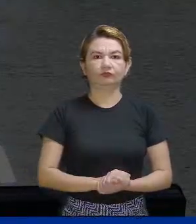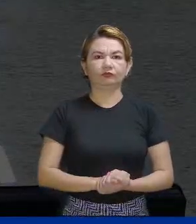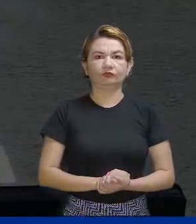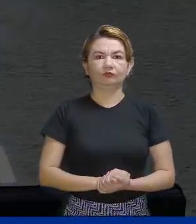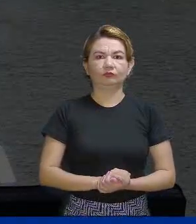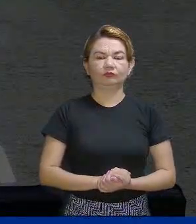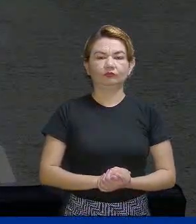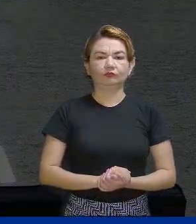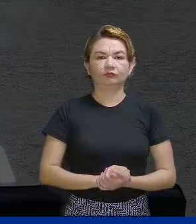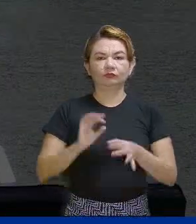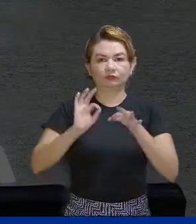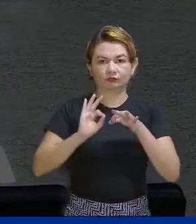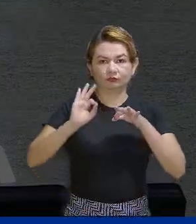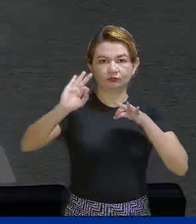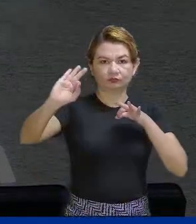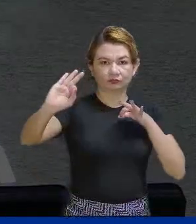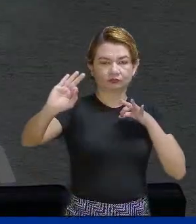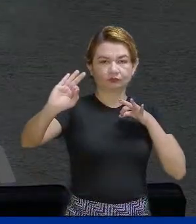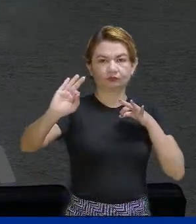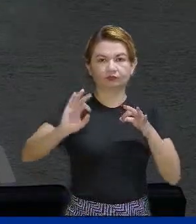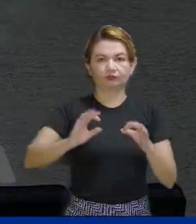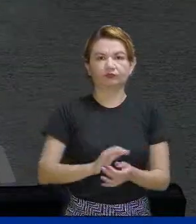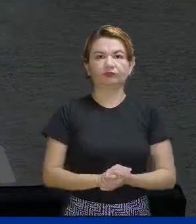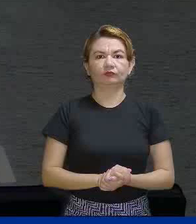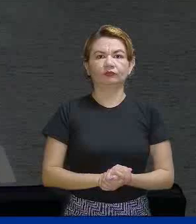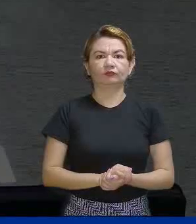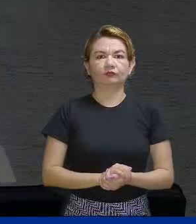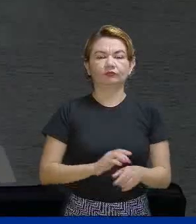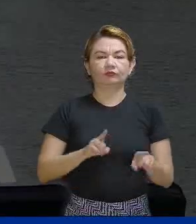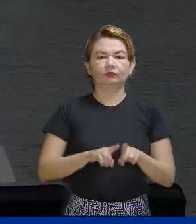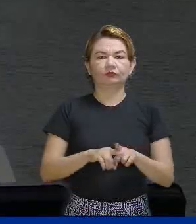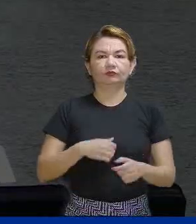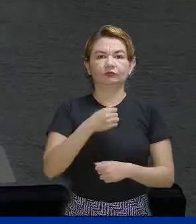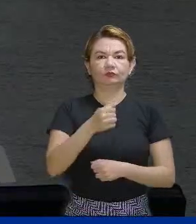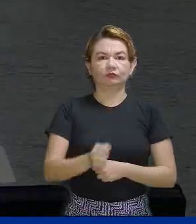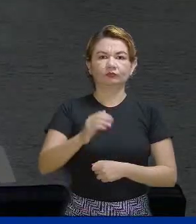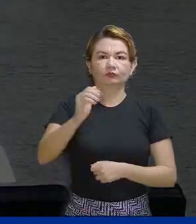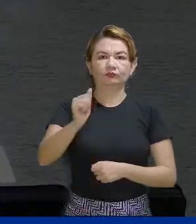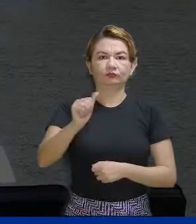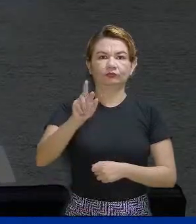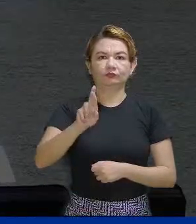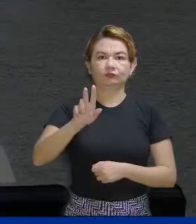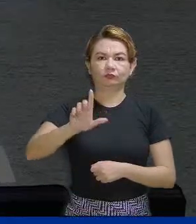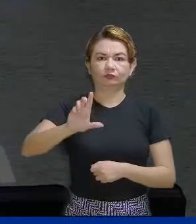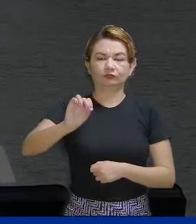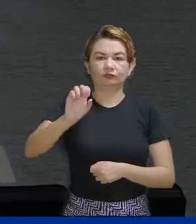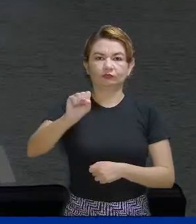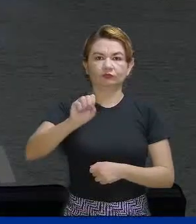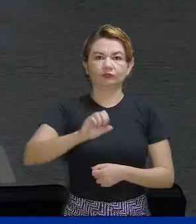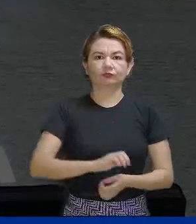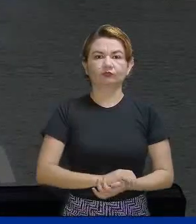vídeo. Assim também o juiz Carlos Fernando.